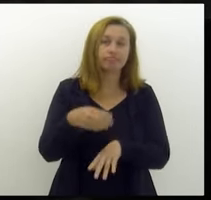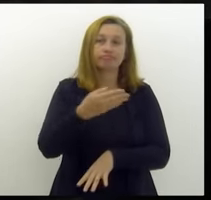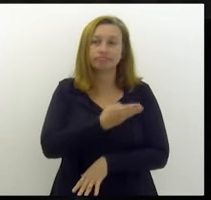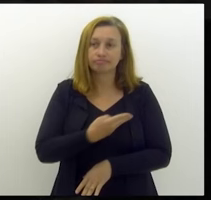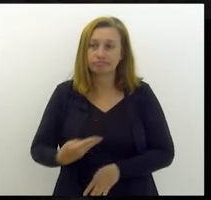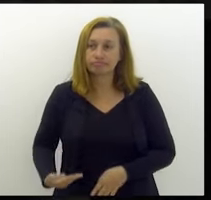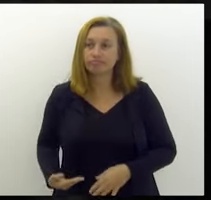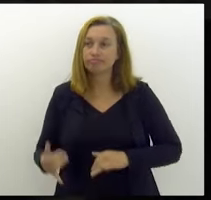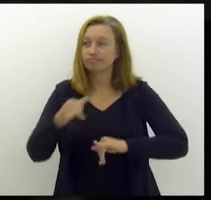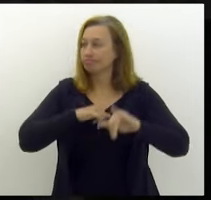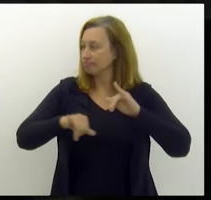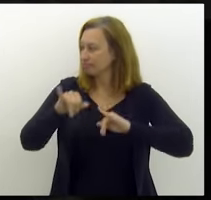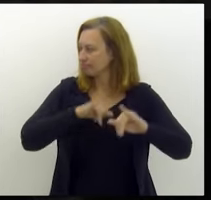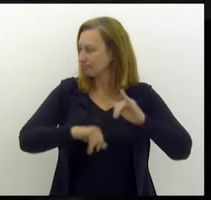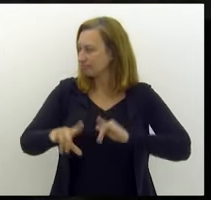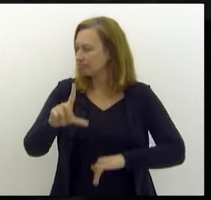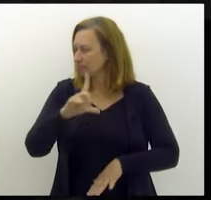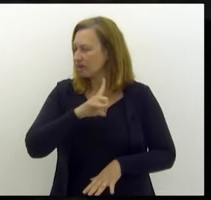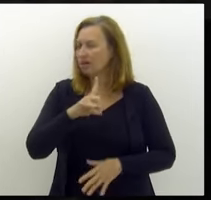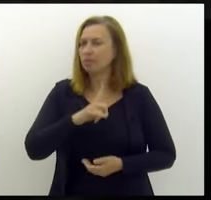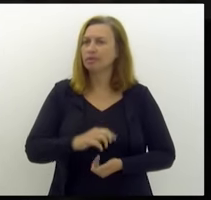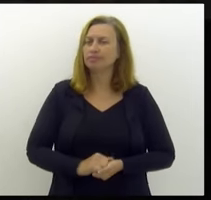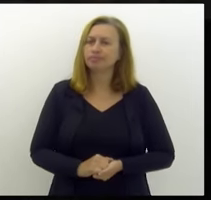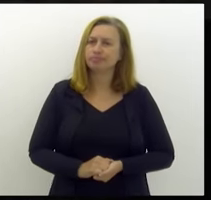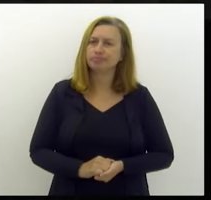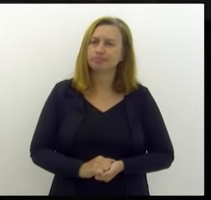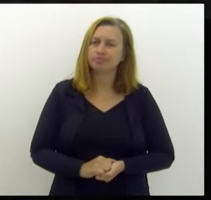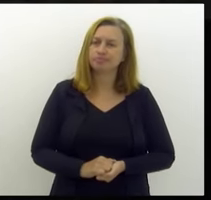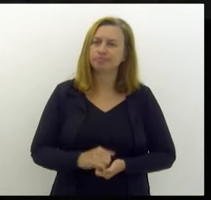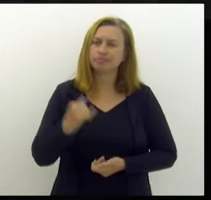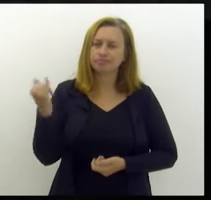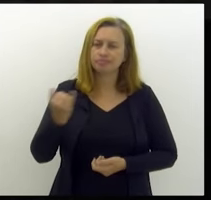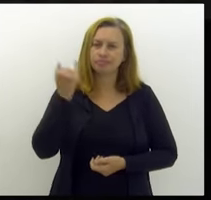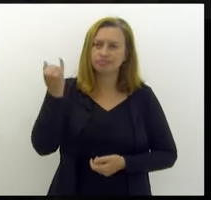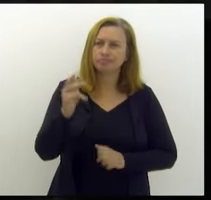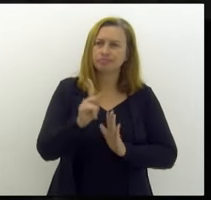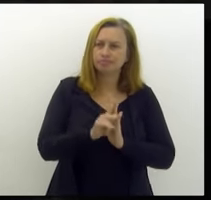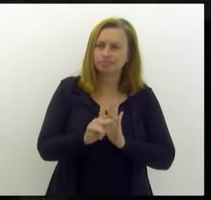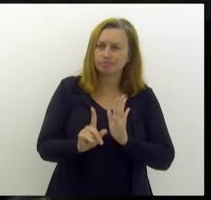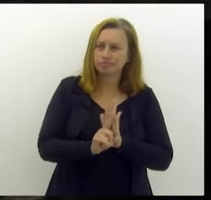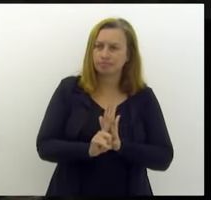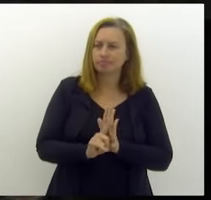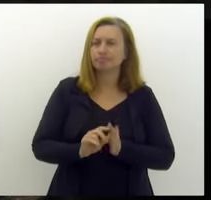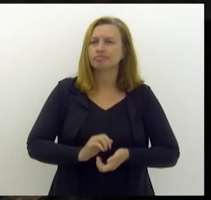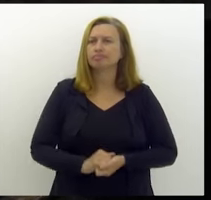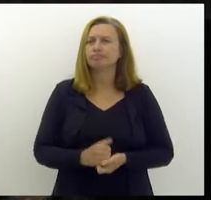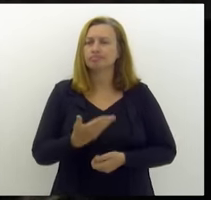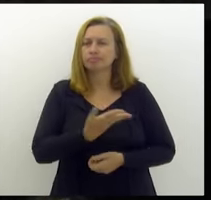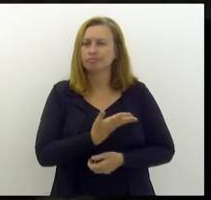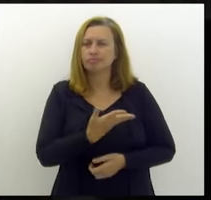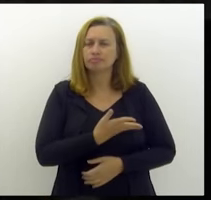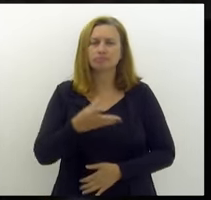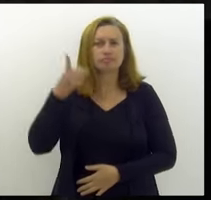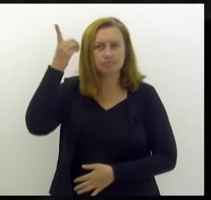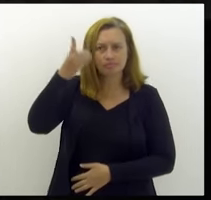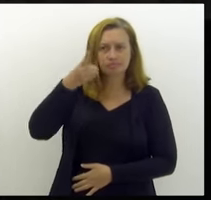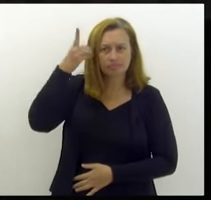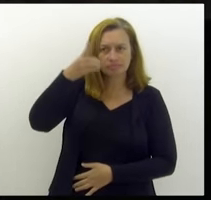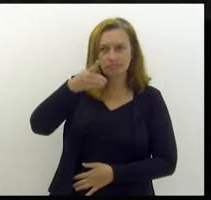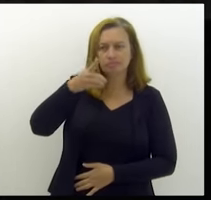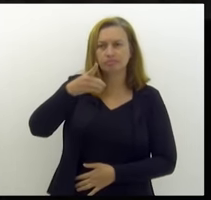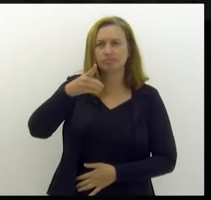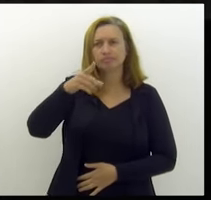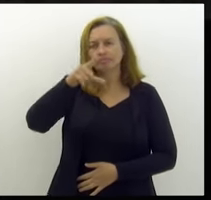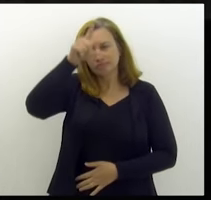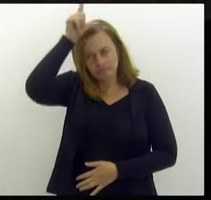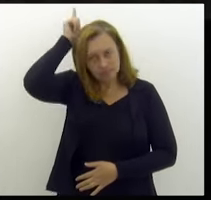essa informação nós temos aqui na casa um importante projeto de lei do Companheiro Deputado luí Paulo que